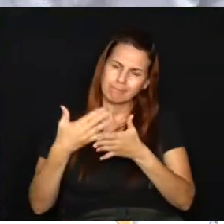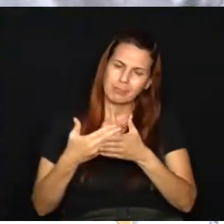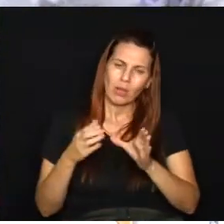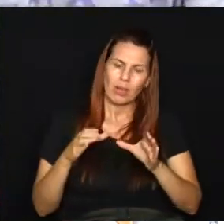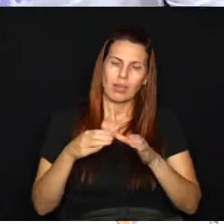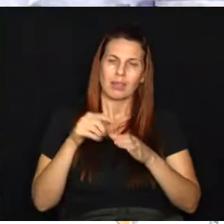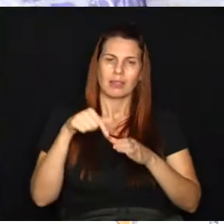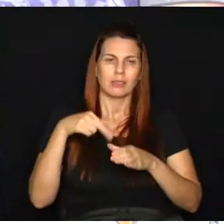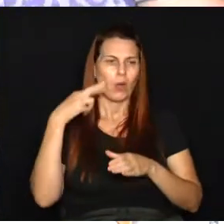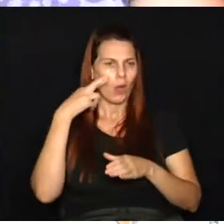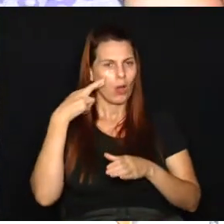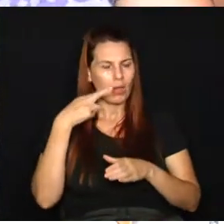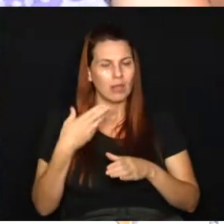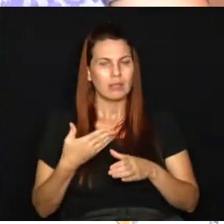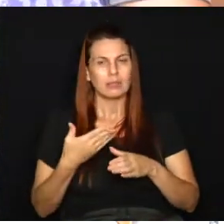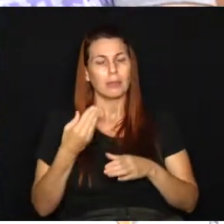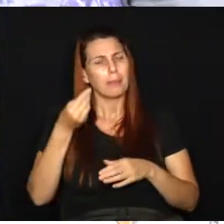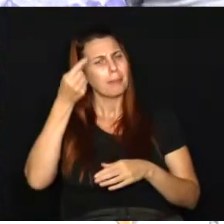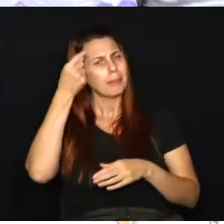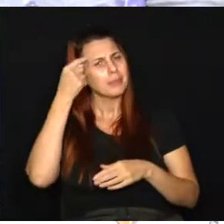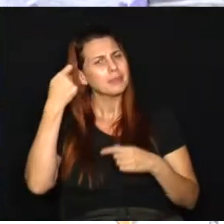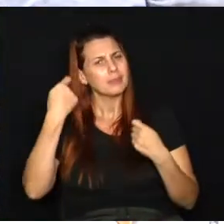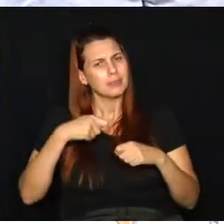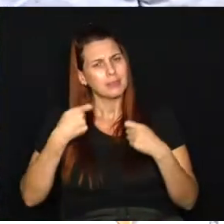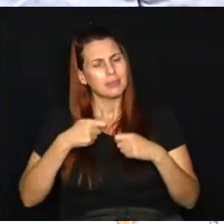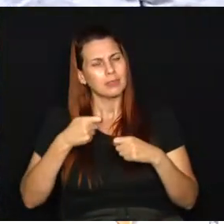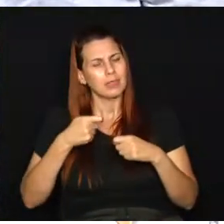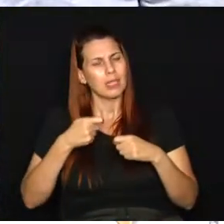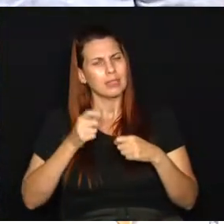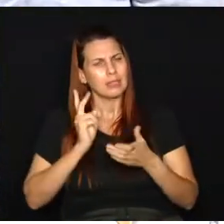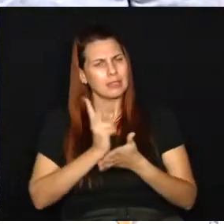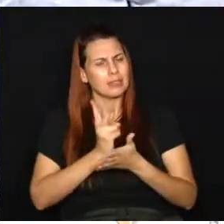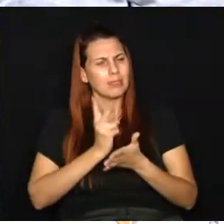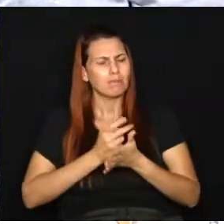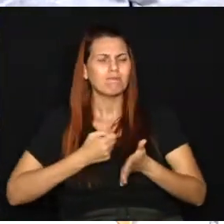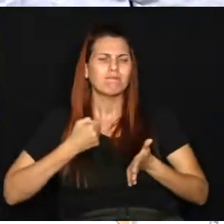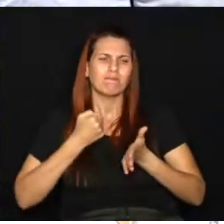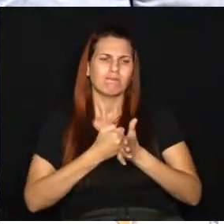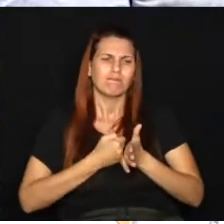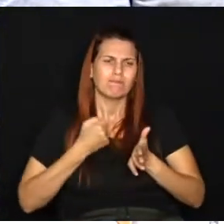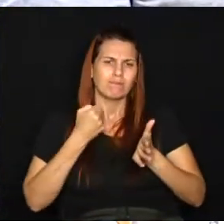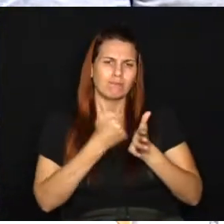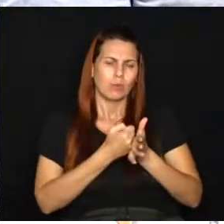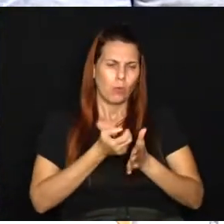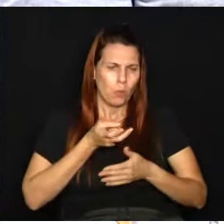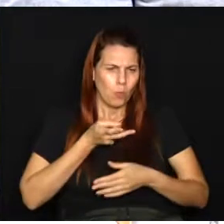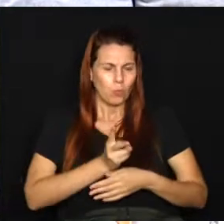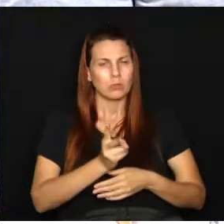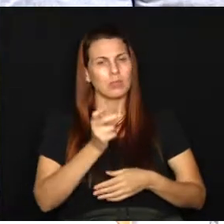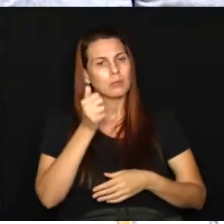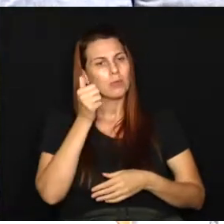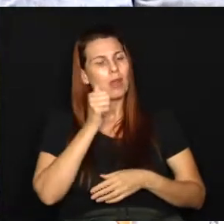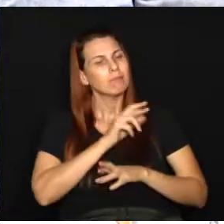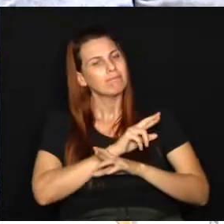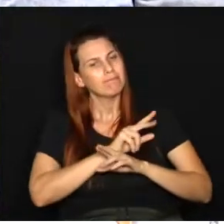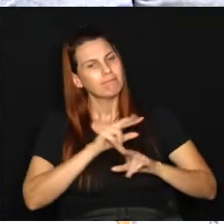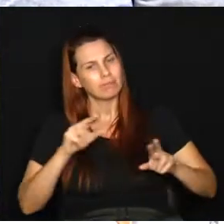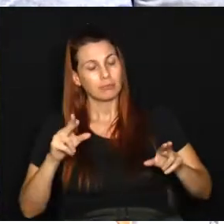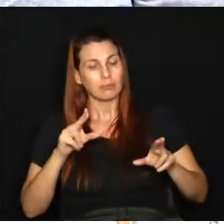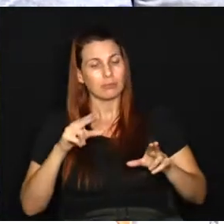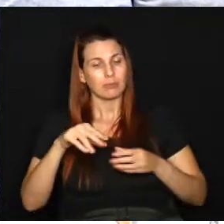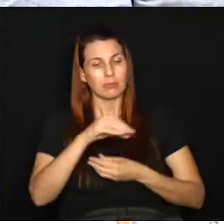e pensar a necessidade de a gente manter essas lutas acontecendo, de a gente pensar sempre na diversidade de mulheres que a gente engloba no